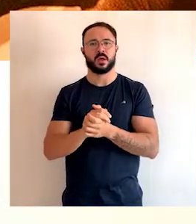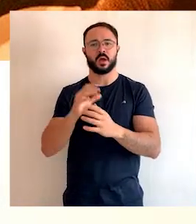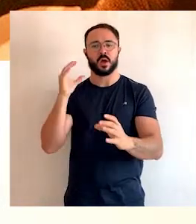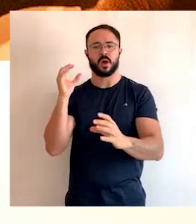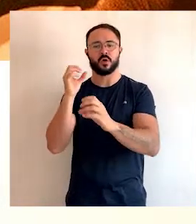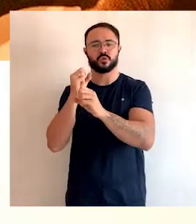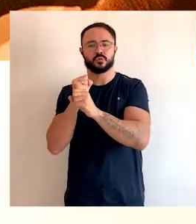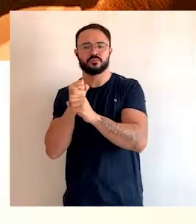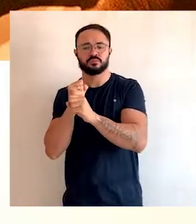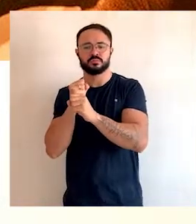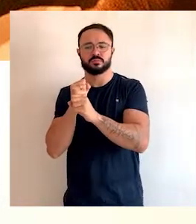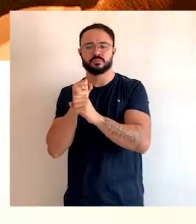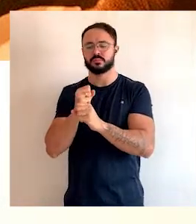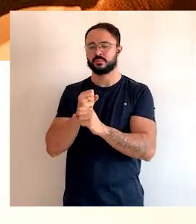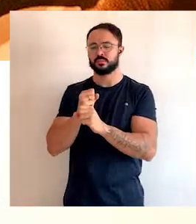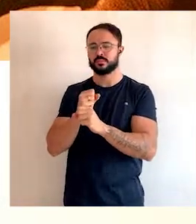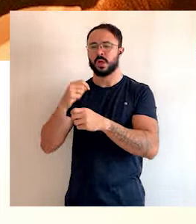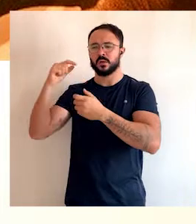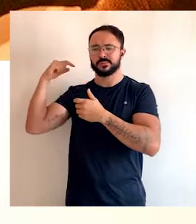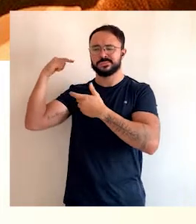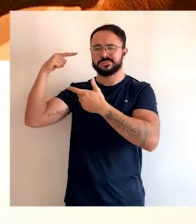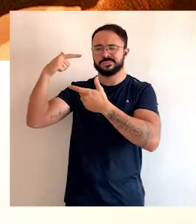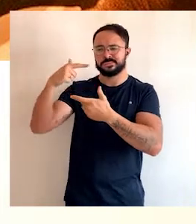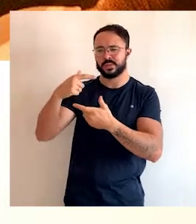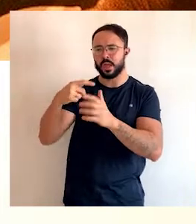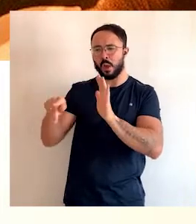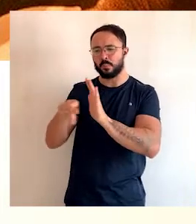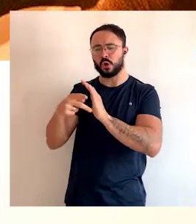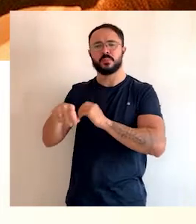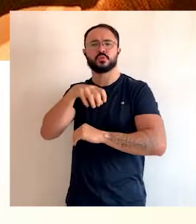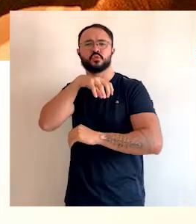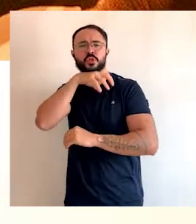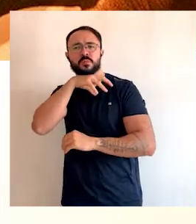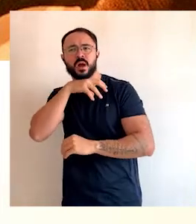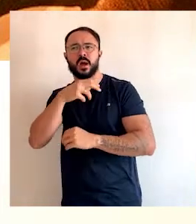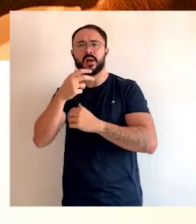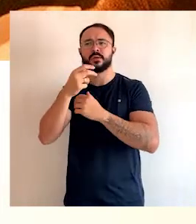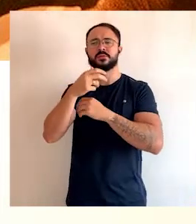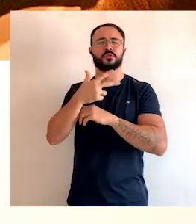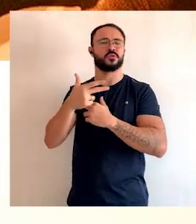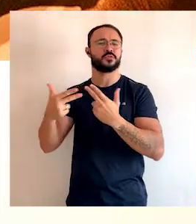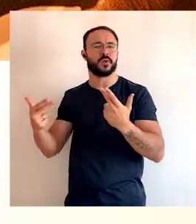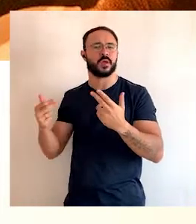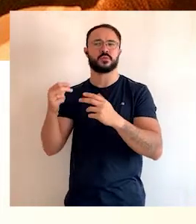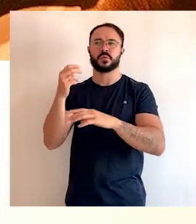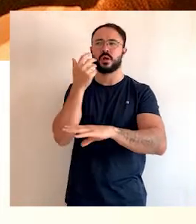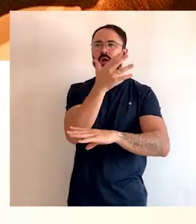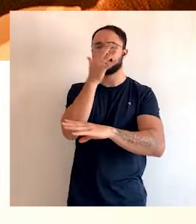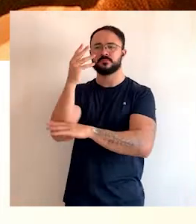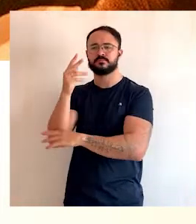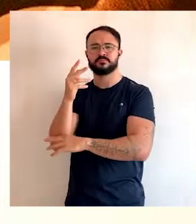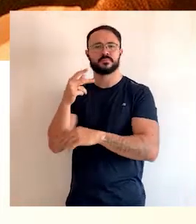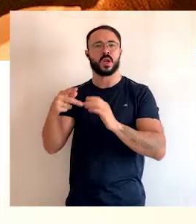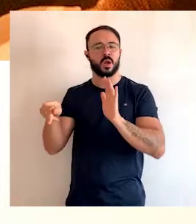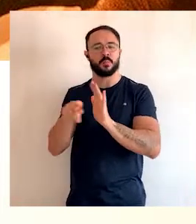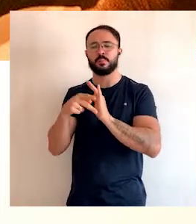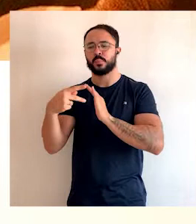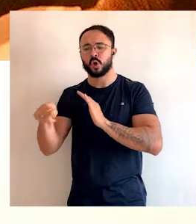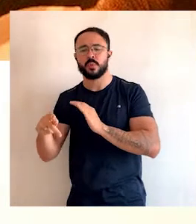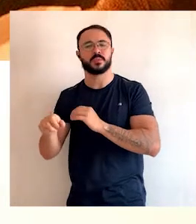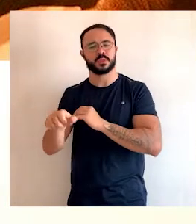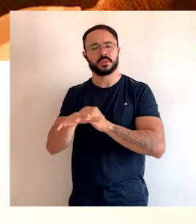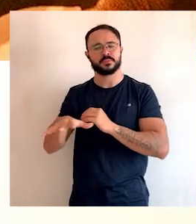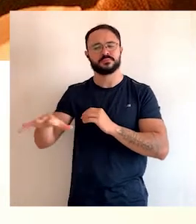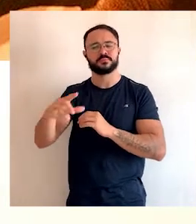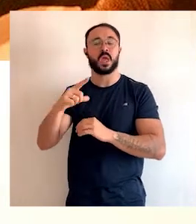informações genéticas dos animais, da flora, dos micro-organismos que ali estão, formam o patrimônio gênico dessa região. Diferentes